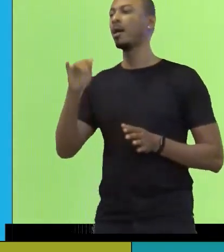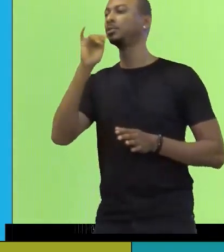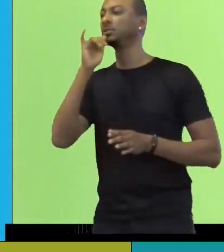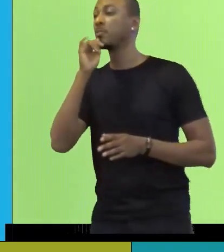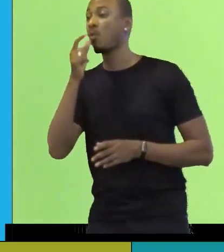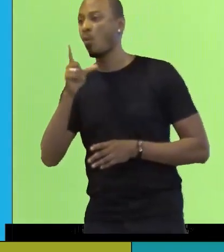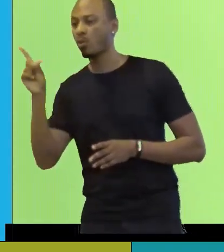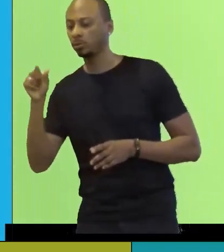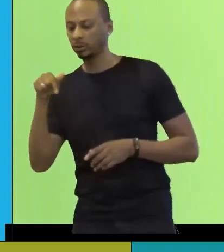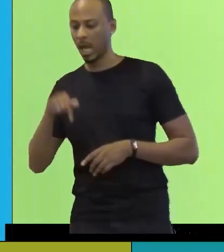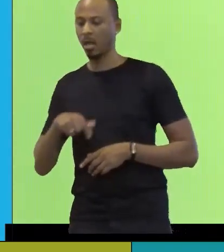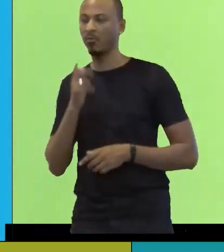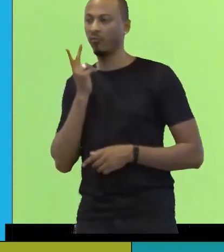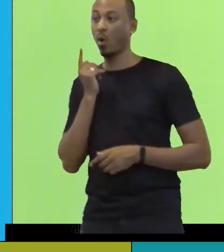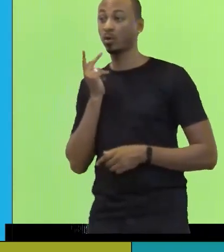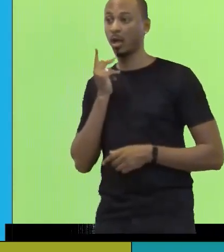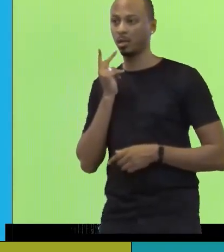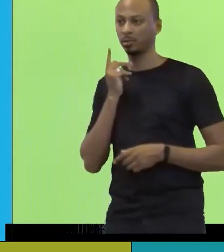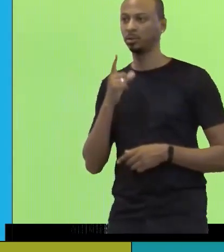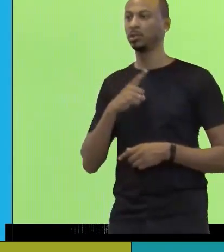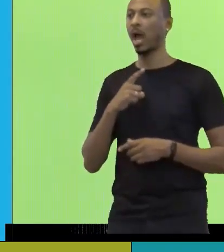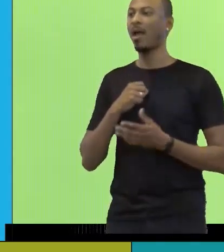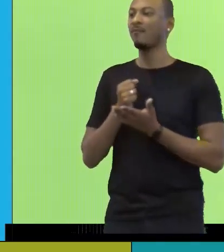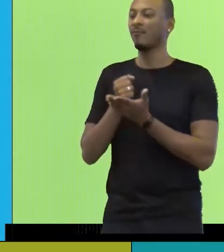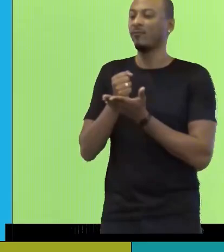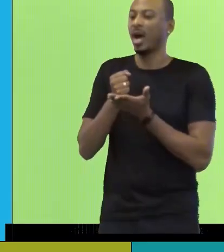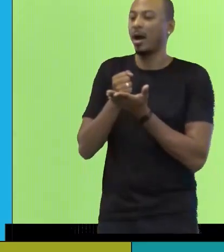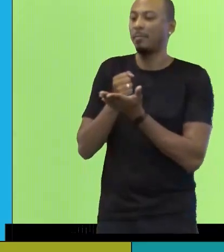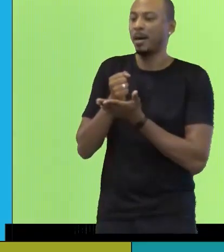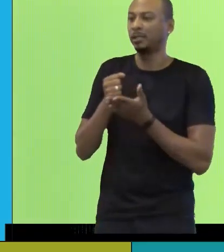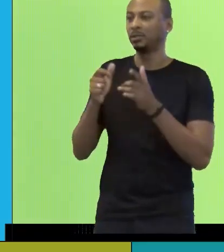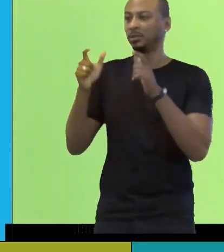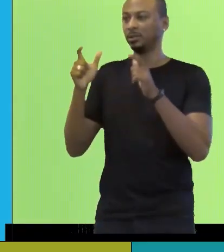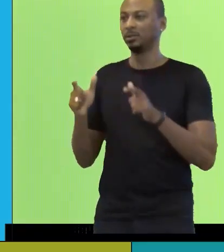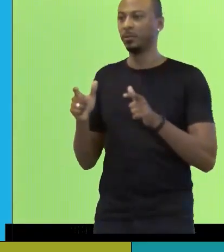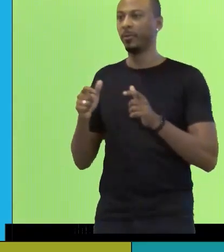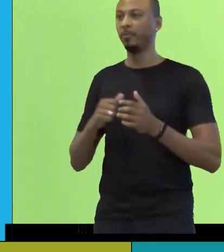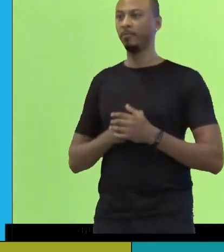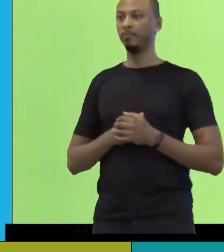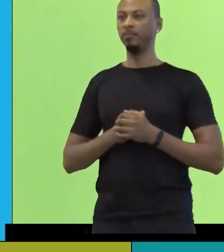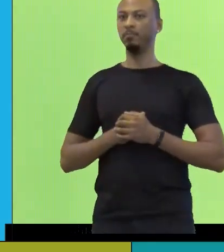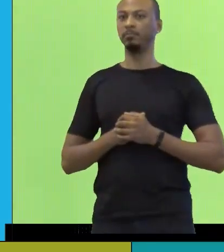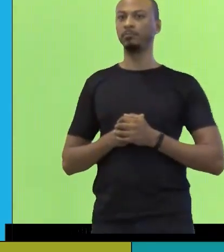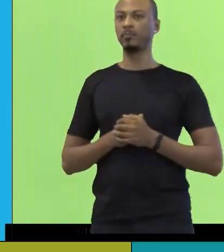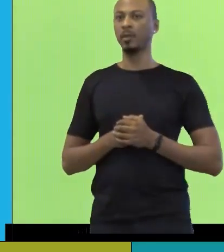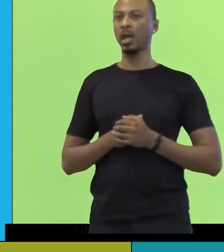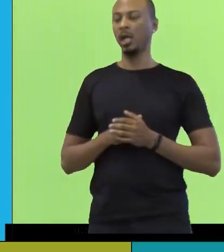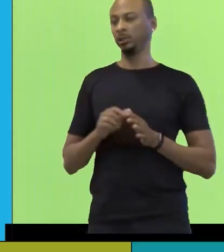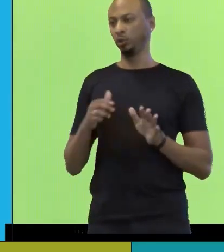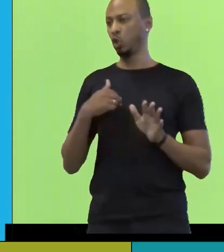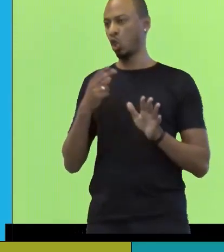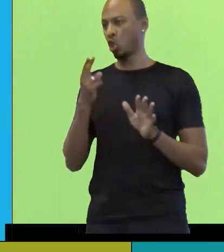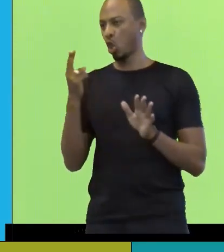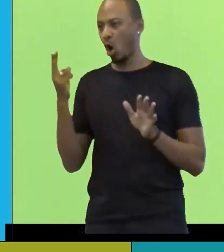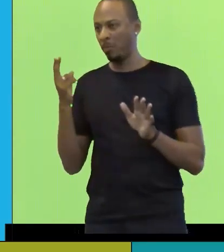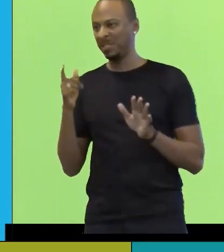aqui em Fortaleza tem uma farmácia que não vende métodos